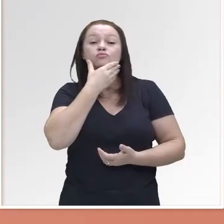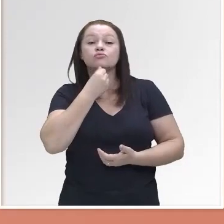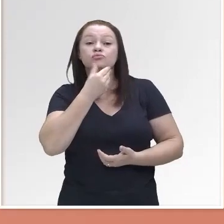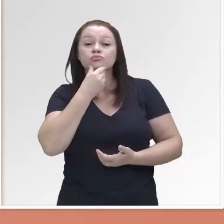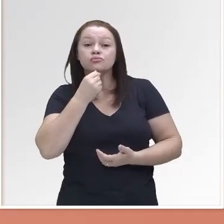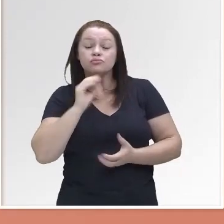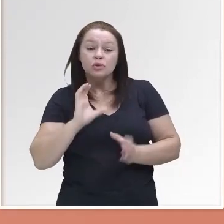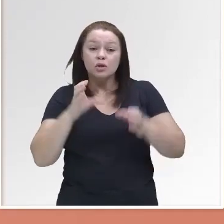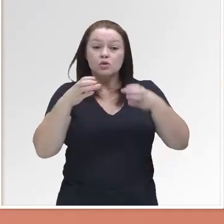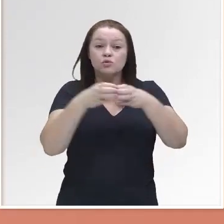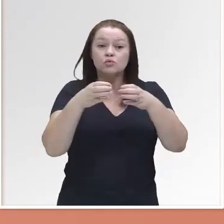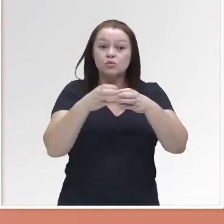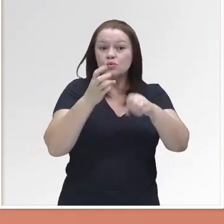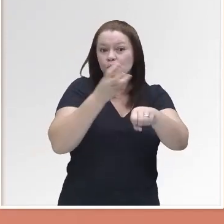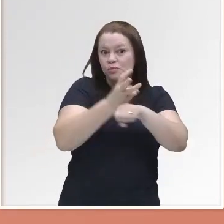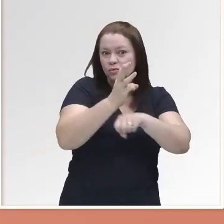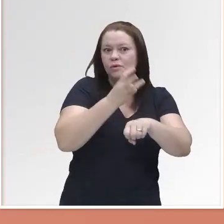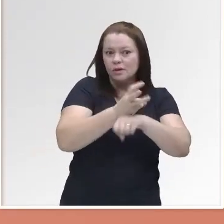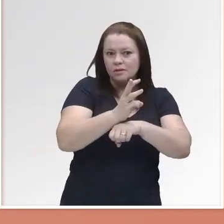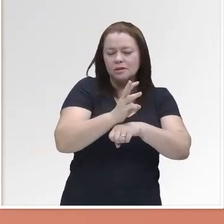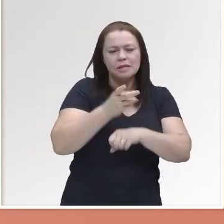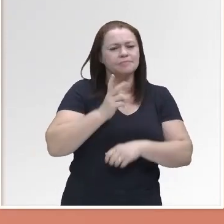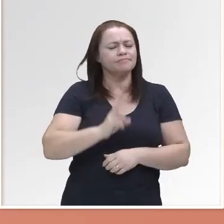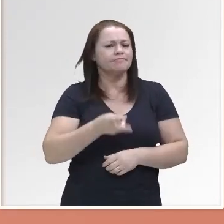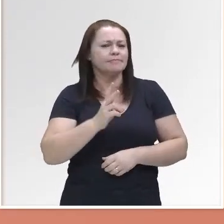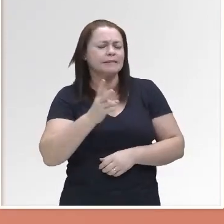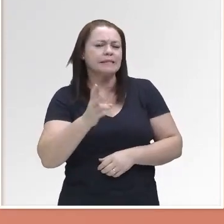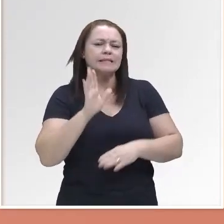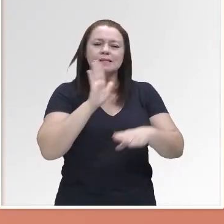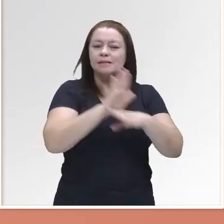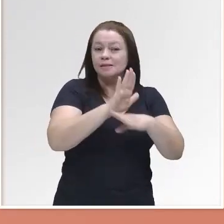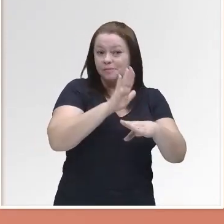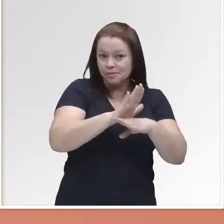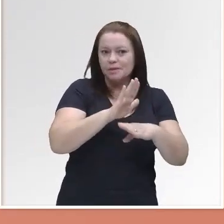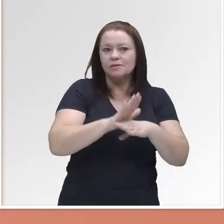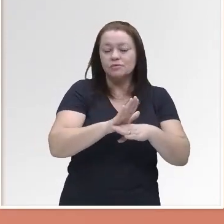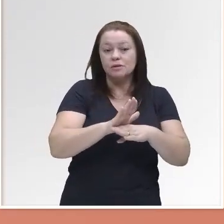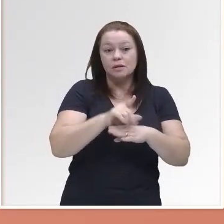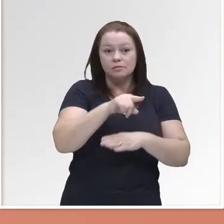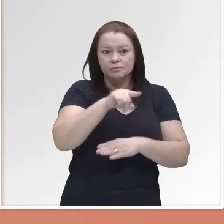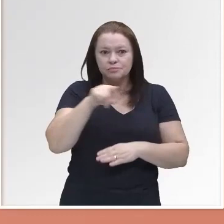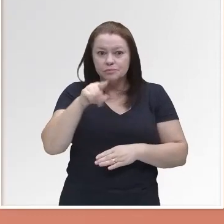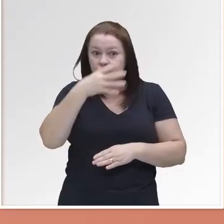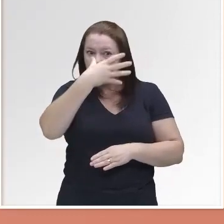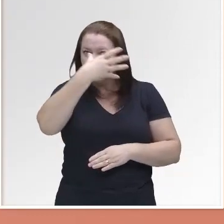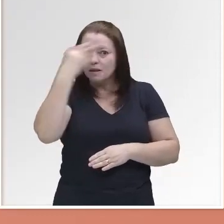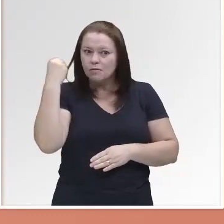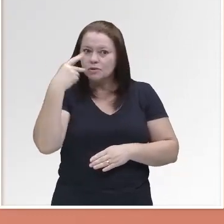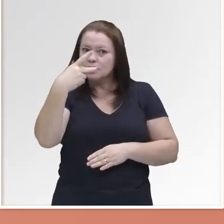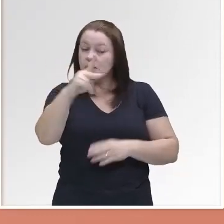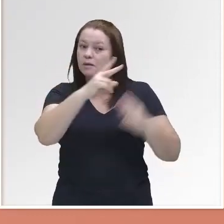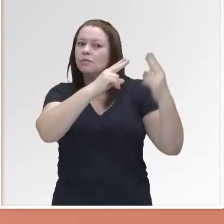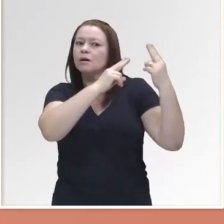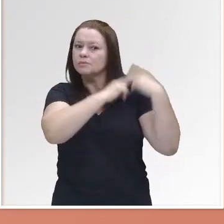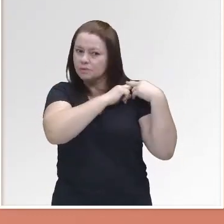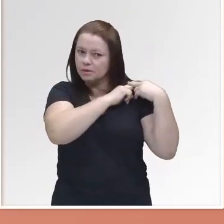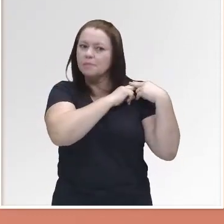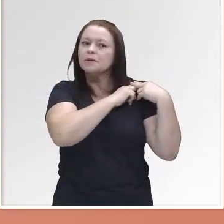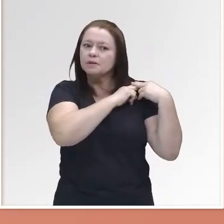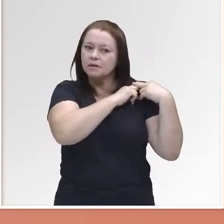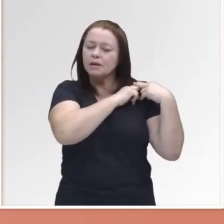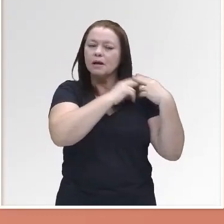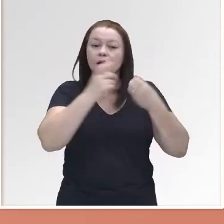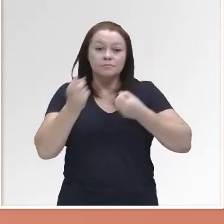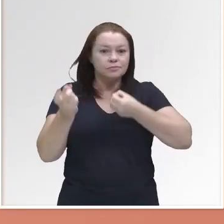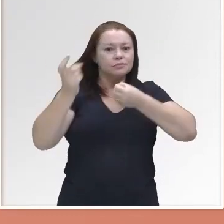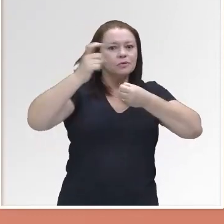grupo de WhatsApp, que está sempre nos ajudando. Não esqueça a sua responsabilidade no retorno